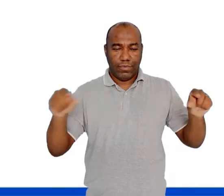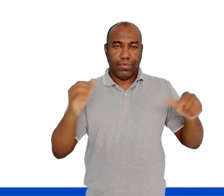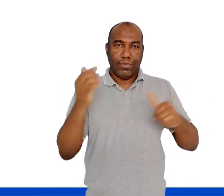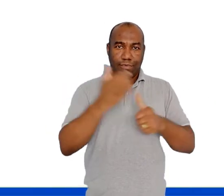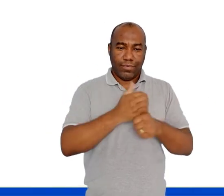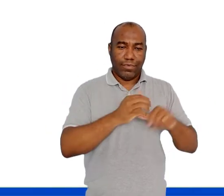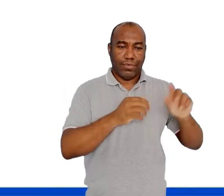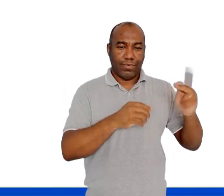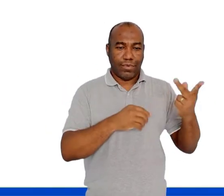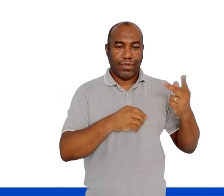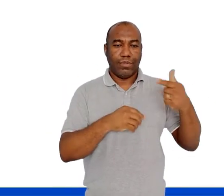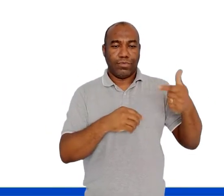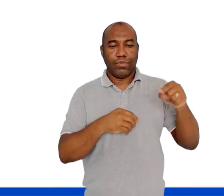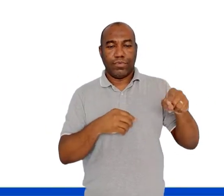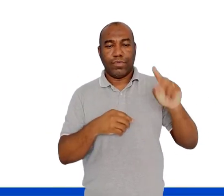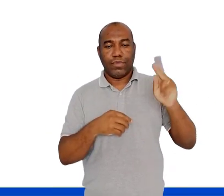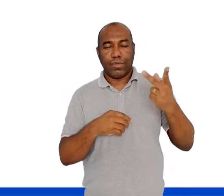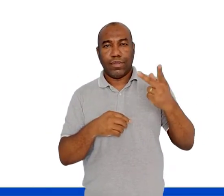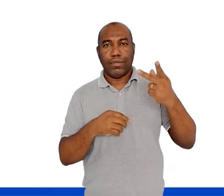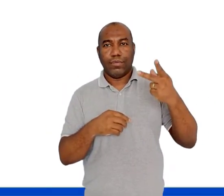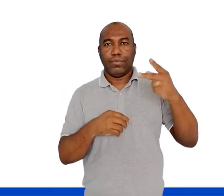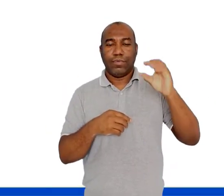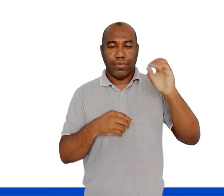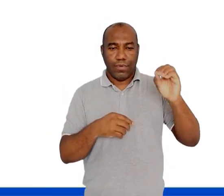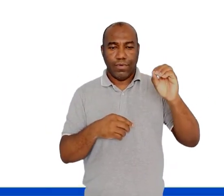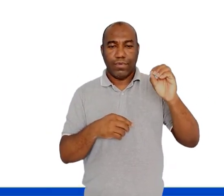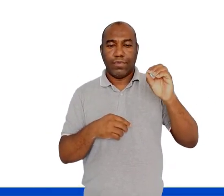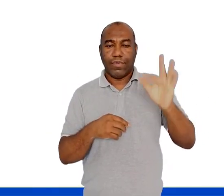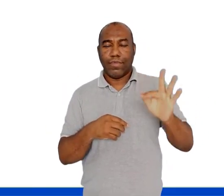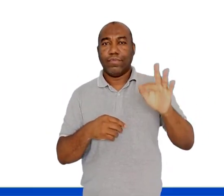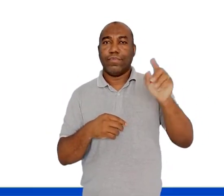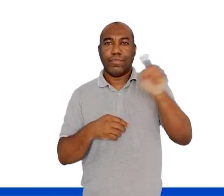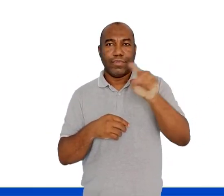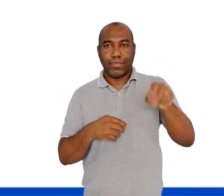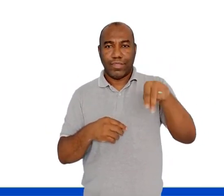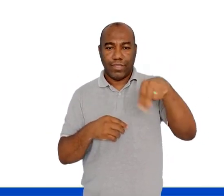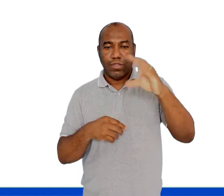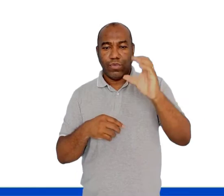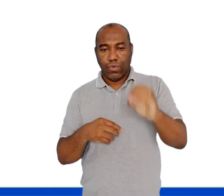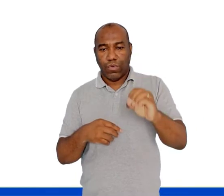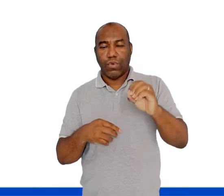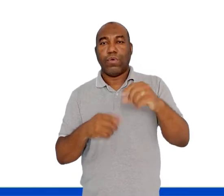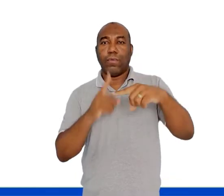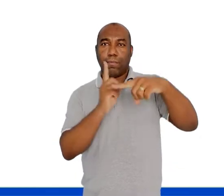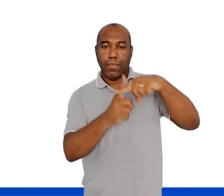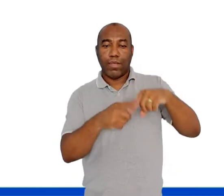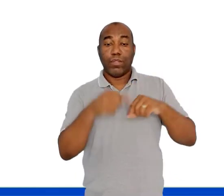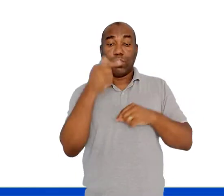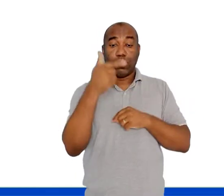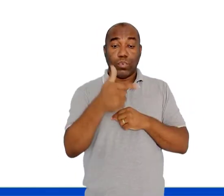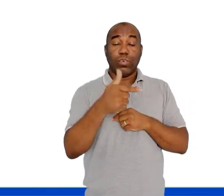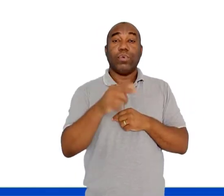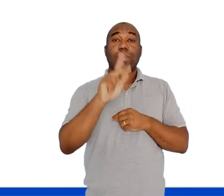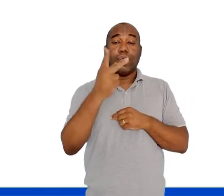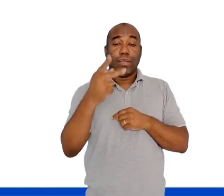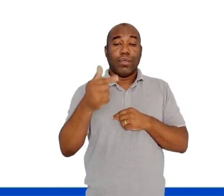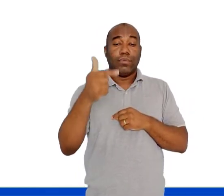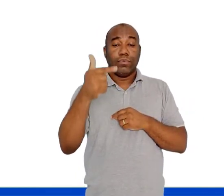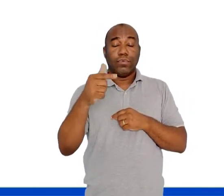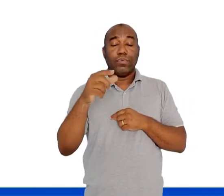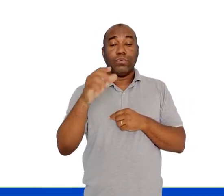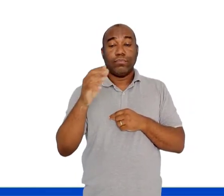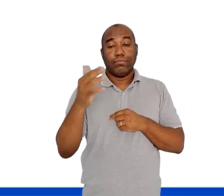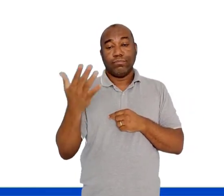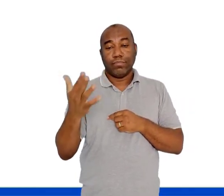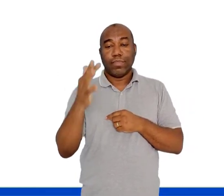mais duas vezes a entalpia do SO2, menos duas vezes o valor de SN. Então eu vou começar a substituir esses